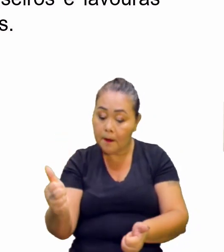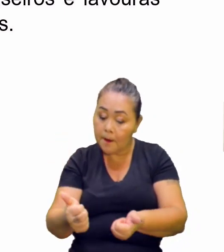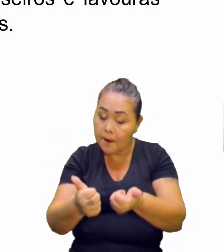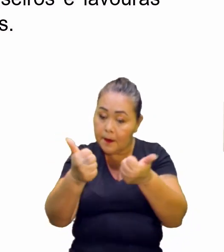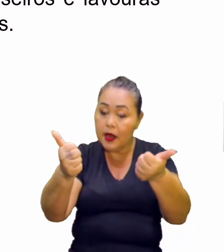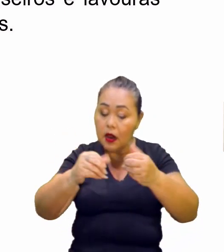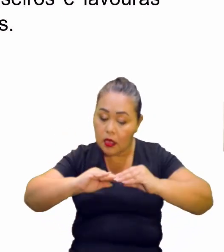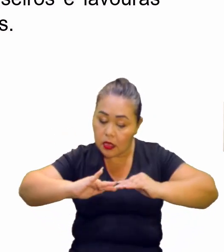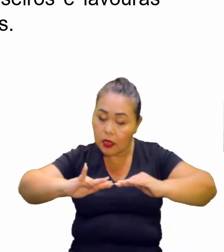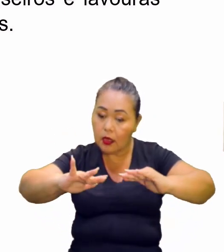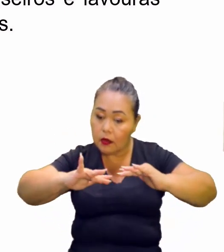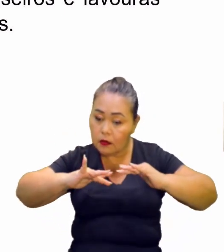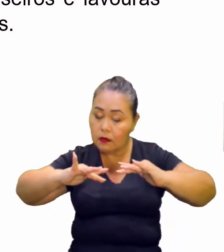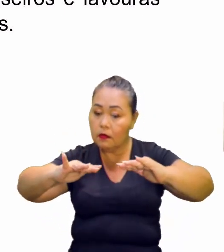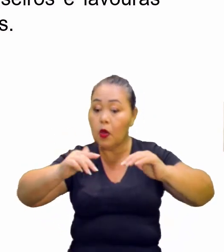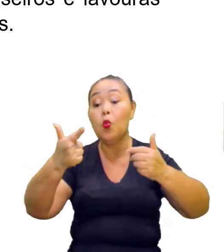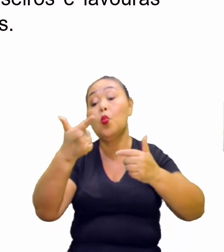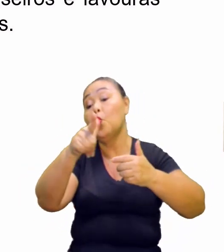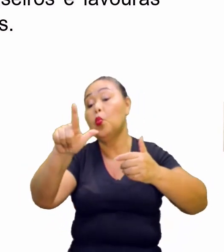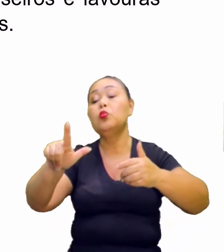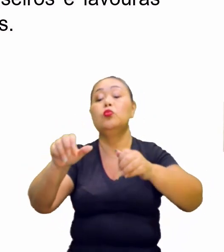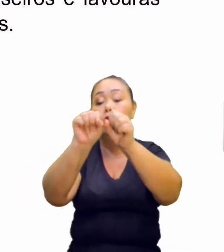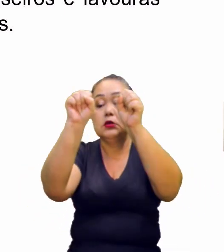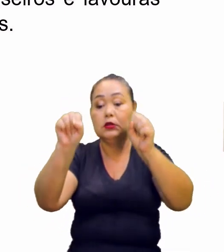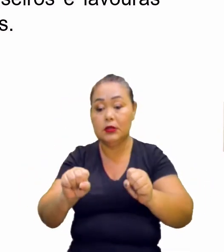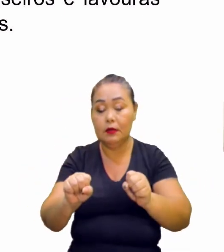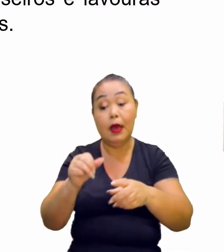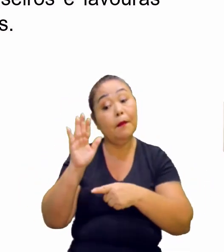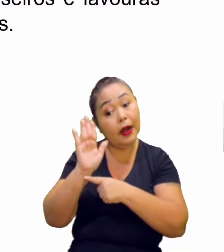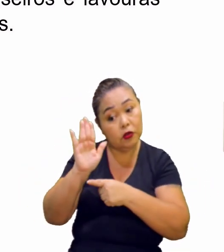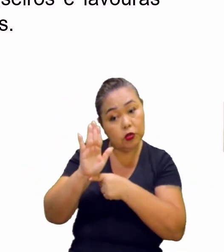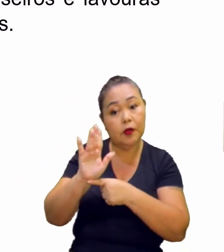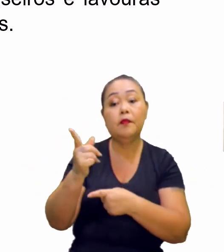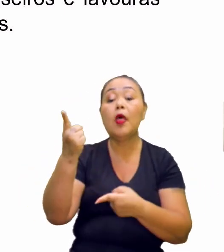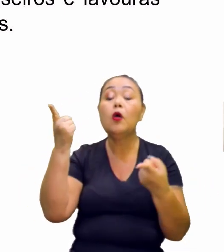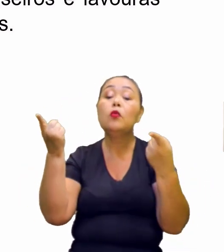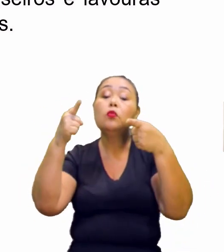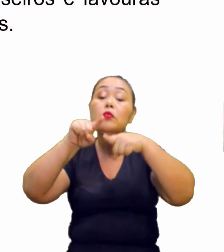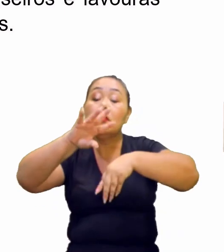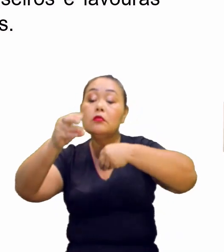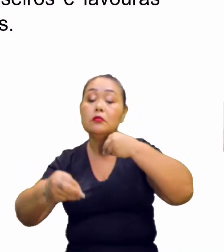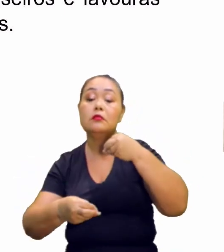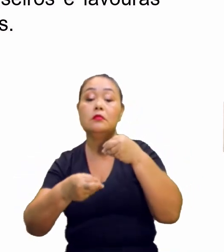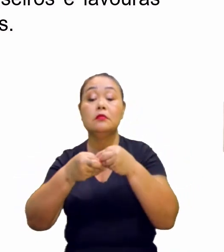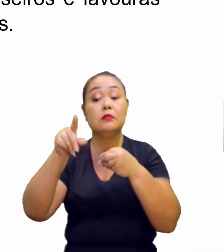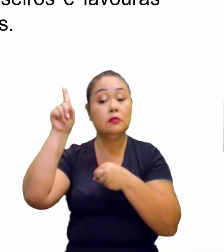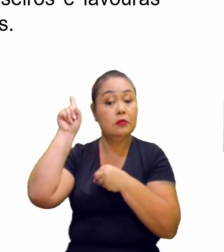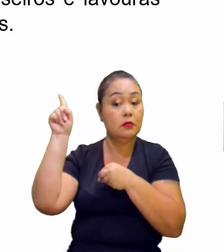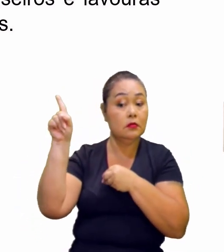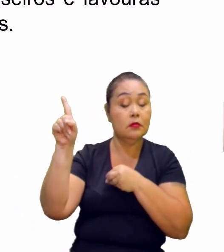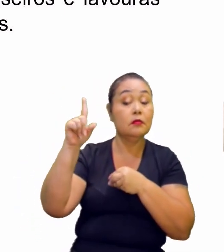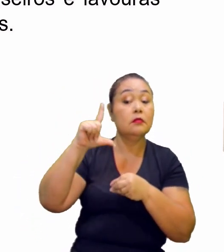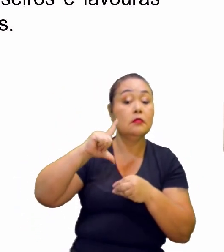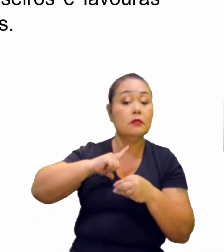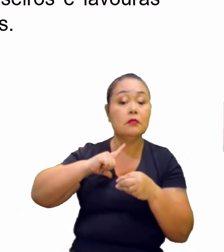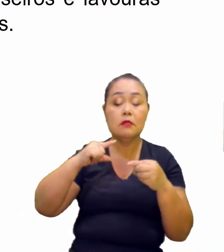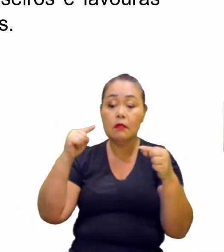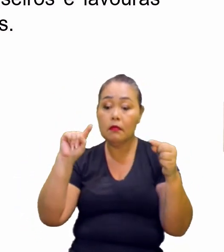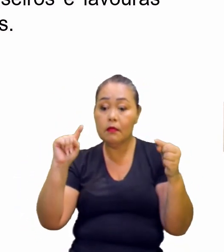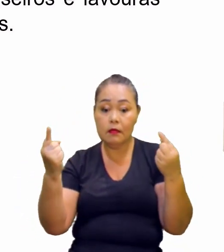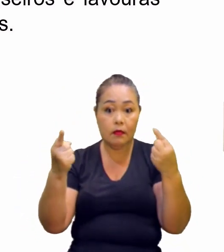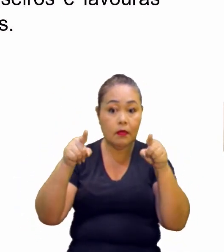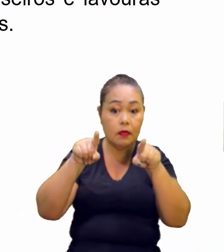depois restabelecendo o outro sistema. Sistemas simultâneos ou complementares, nesse caso, há uma